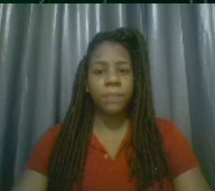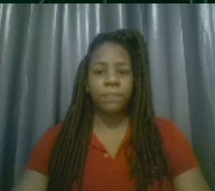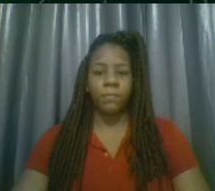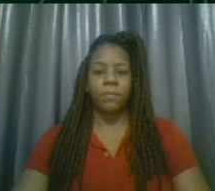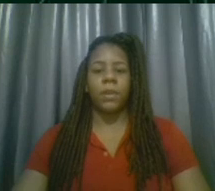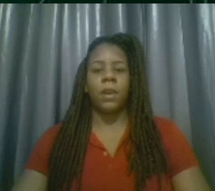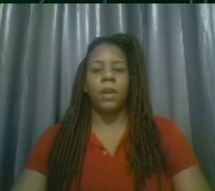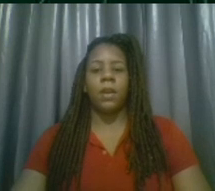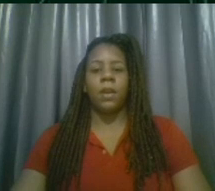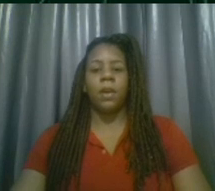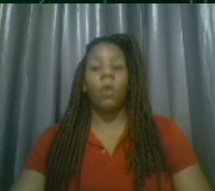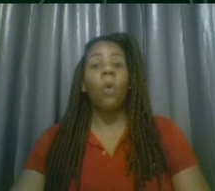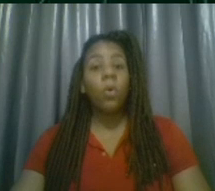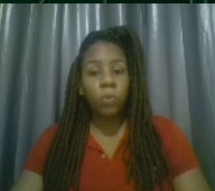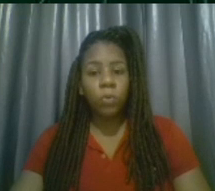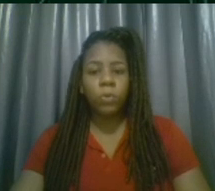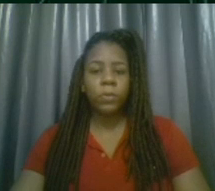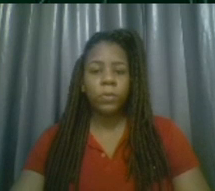porém,